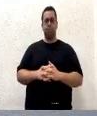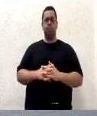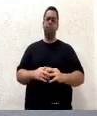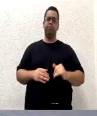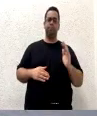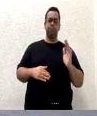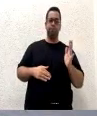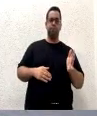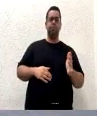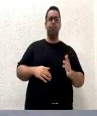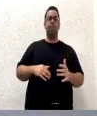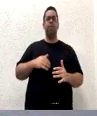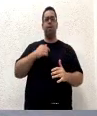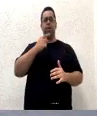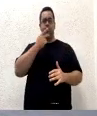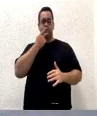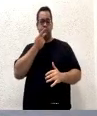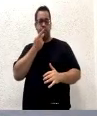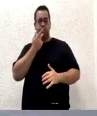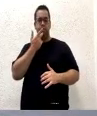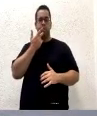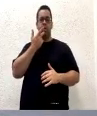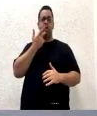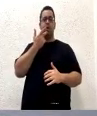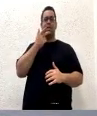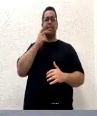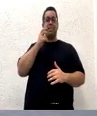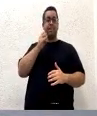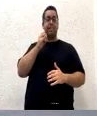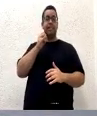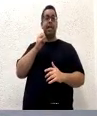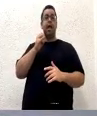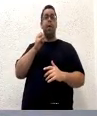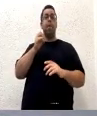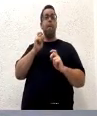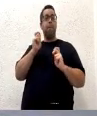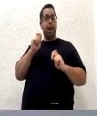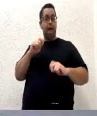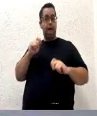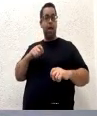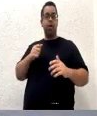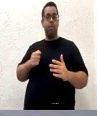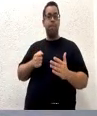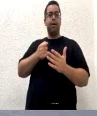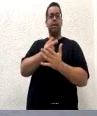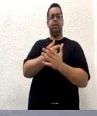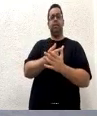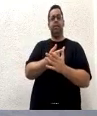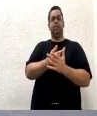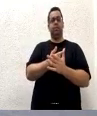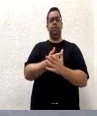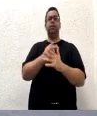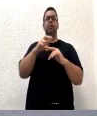que a própria ministra falou que se pudesse, compraria muito mais. E por isso que, na verdade, eles estão direcionando os